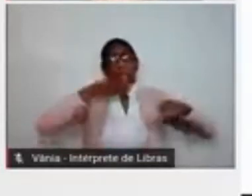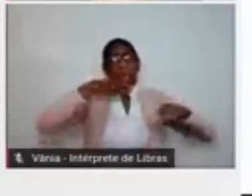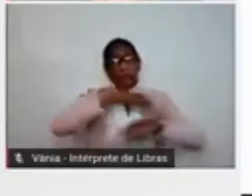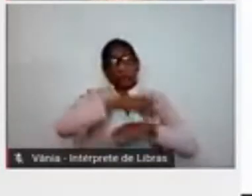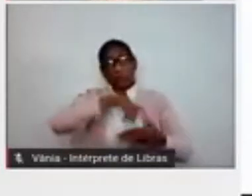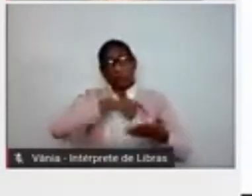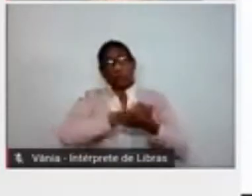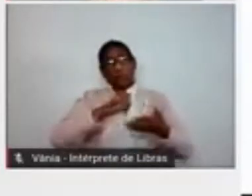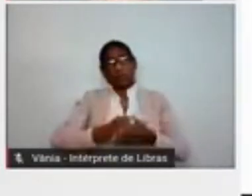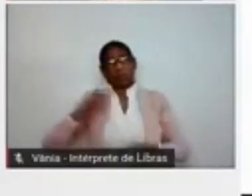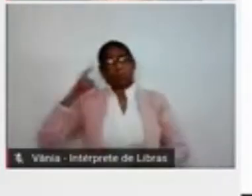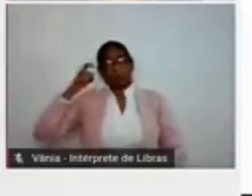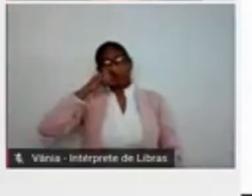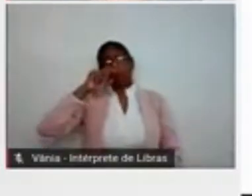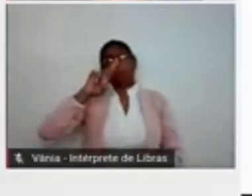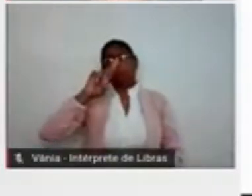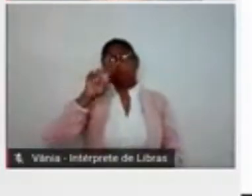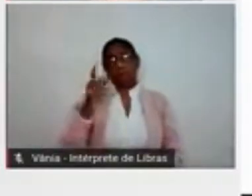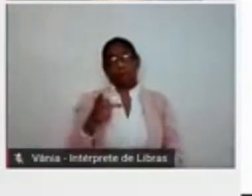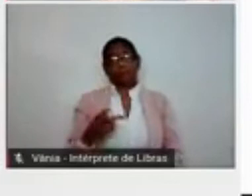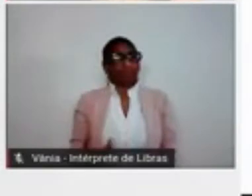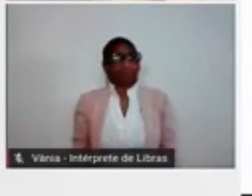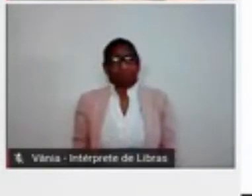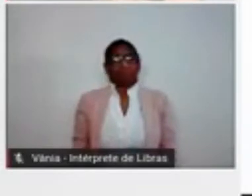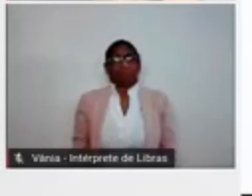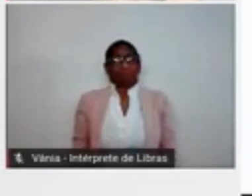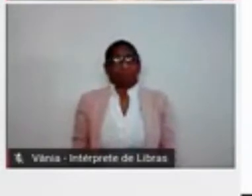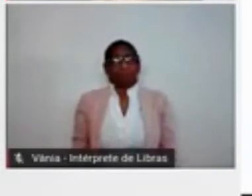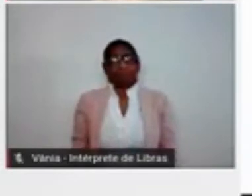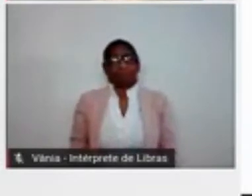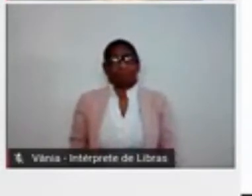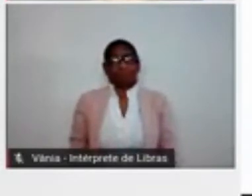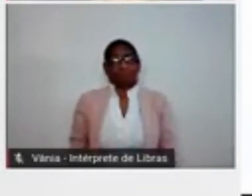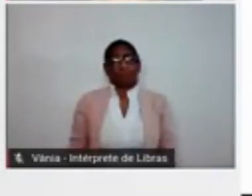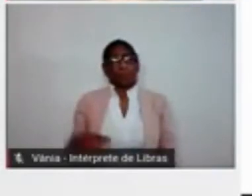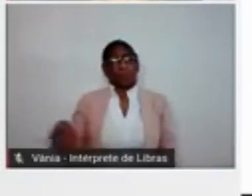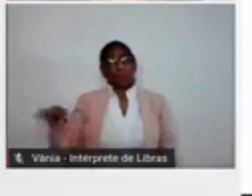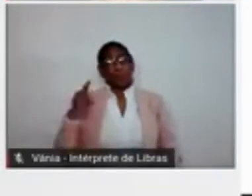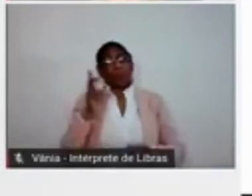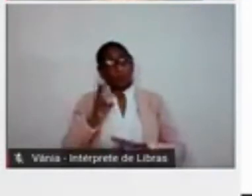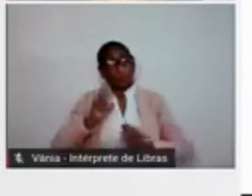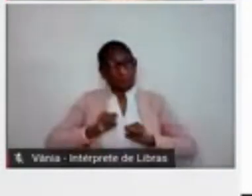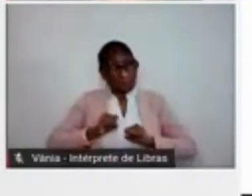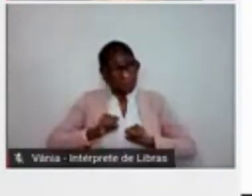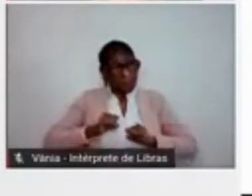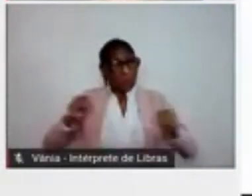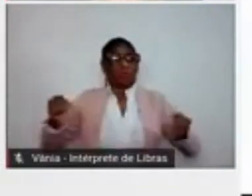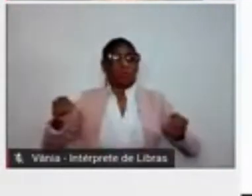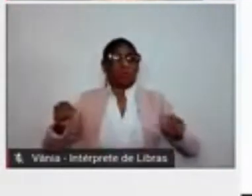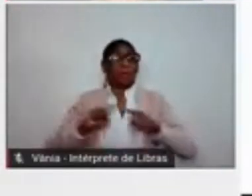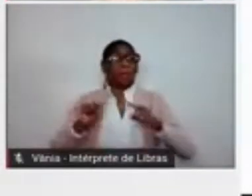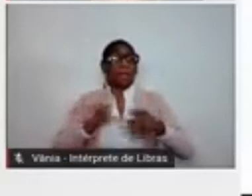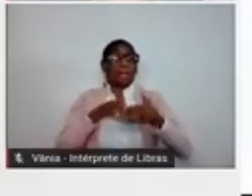contratação de recursos humanos, para abrirem novos leitos. Então, nós continuamos no esforço de expansão, mas é mais limitada